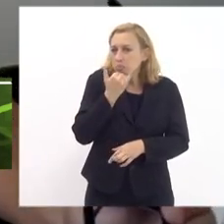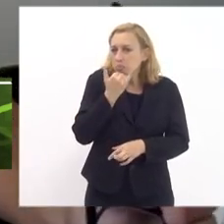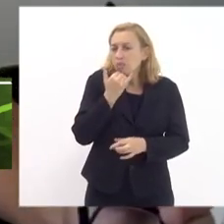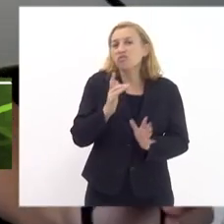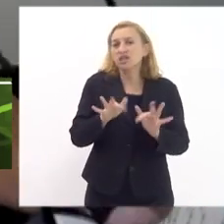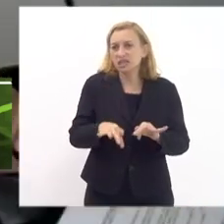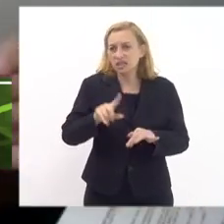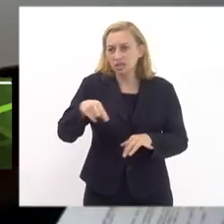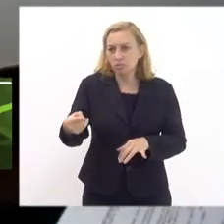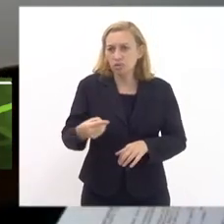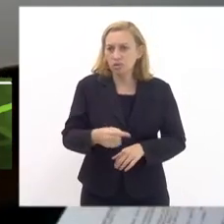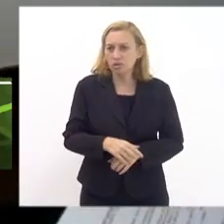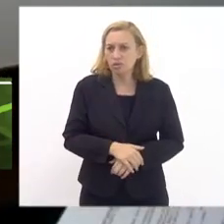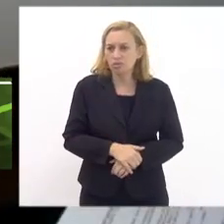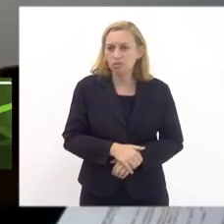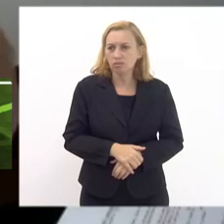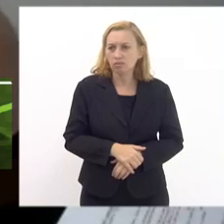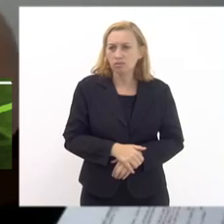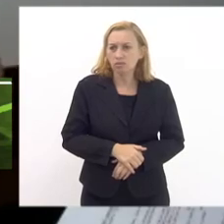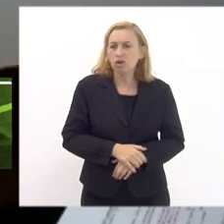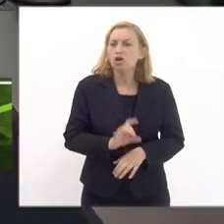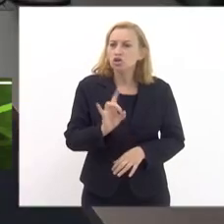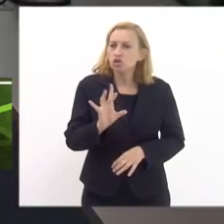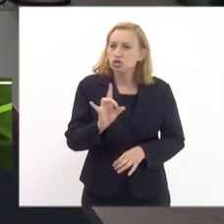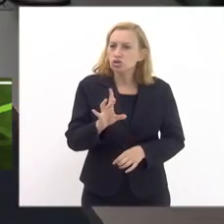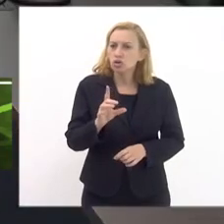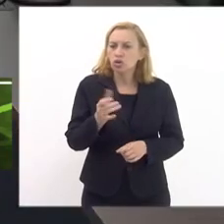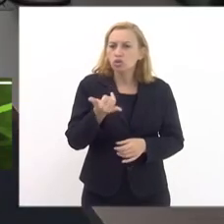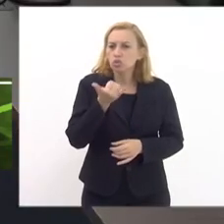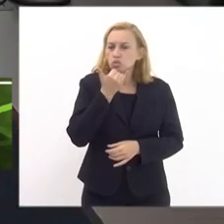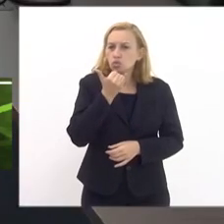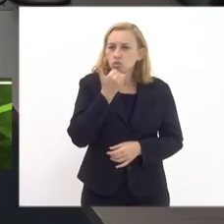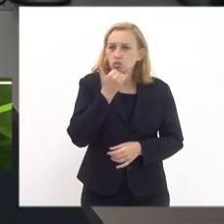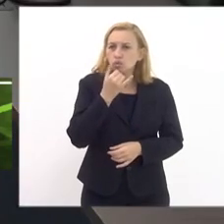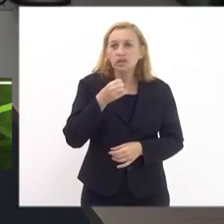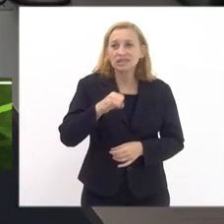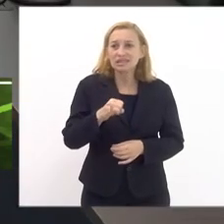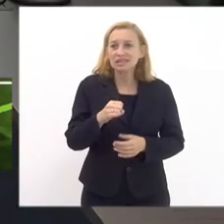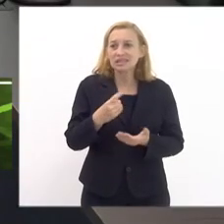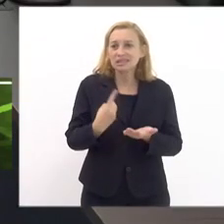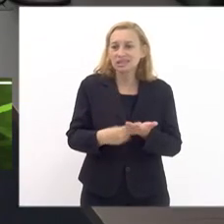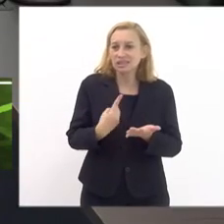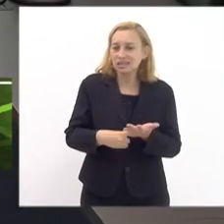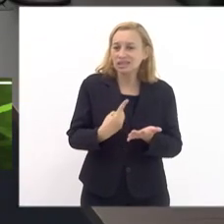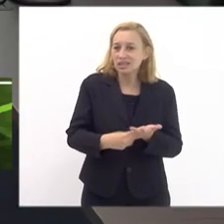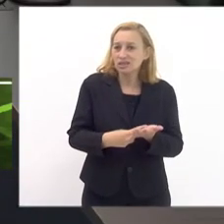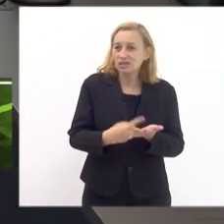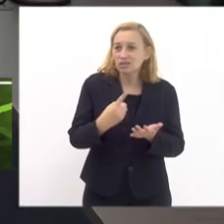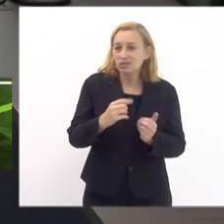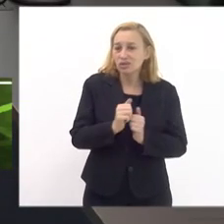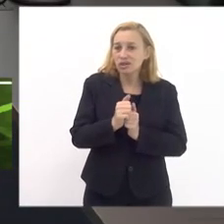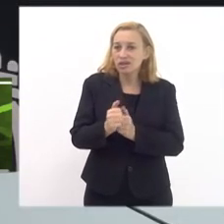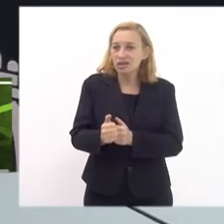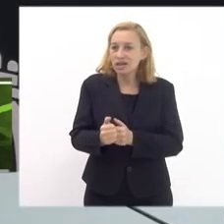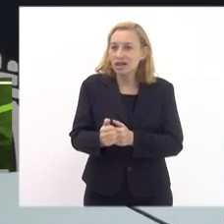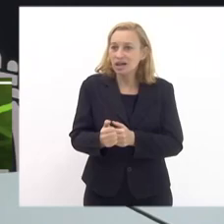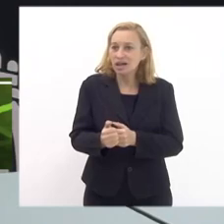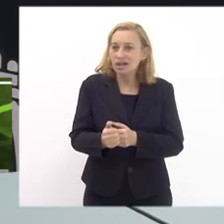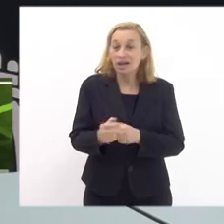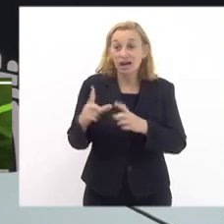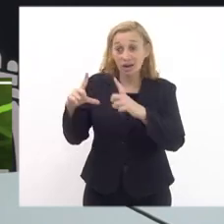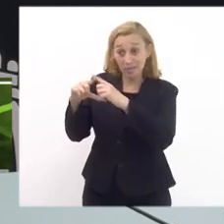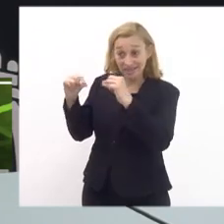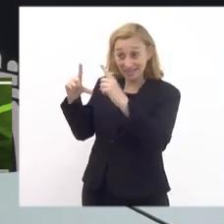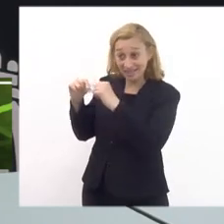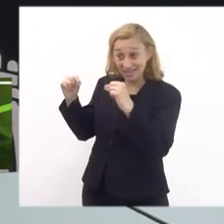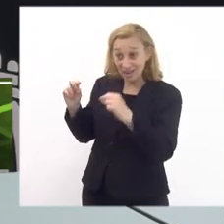então. Próximo encerrando. A gente só desculpa se essa agenda o levar em direção a Brasília.